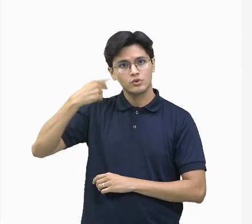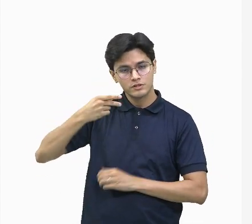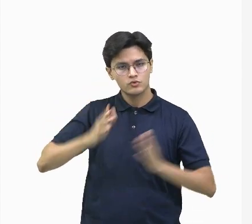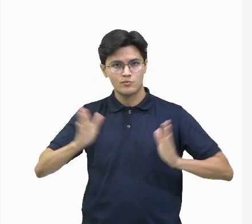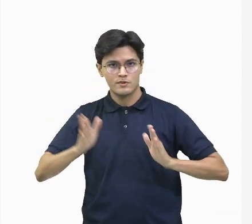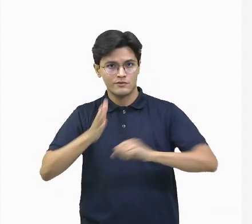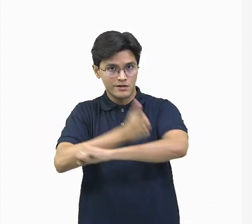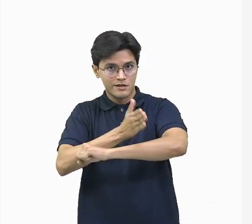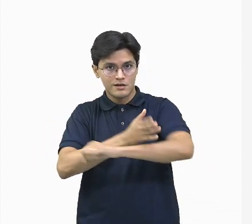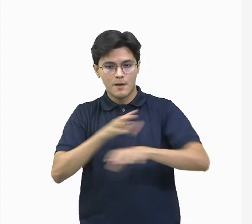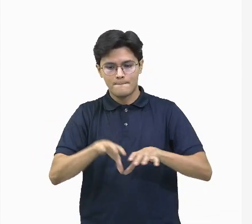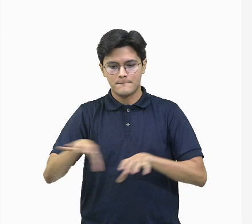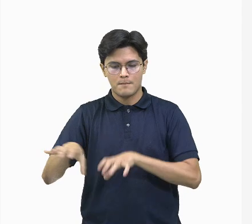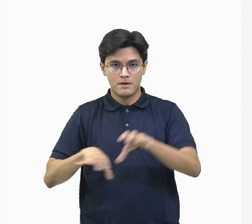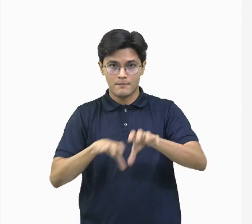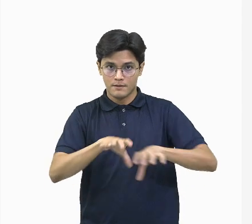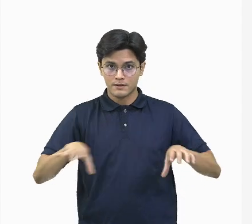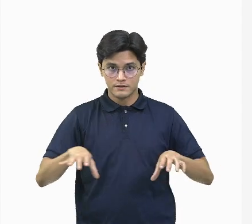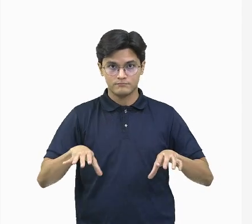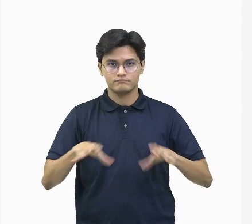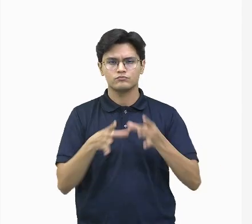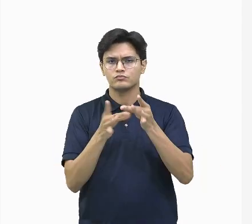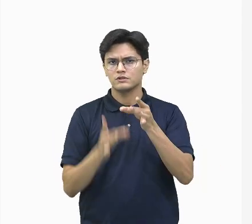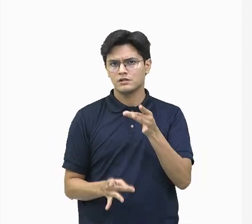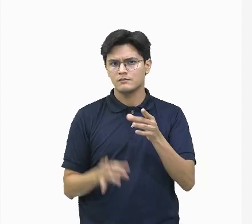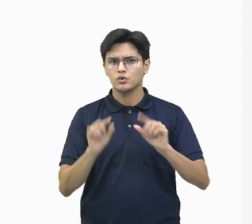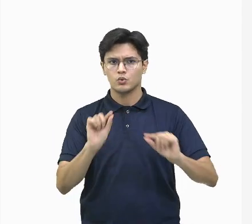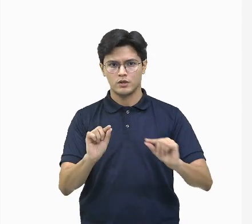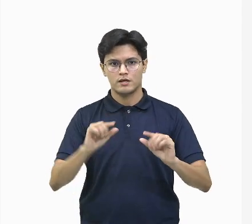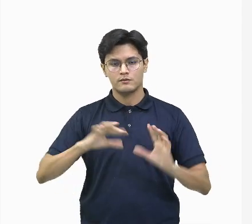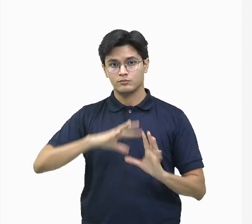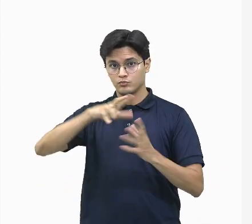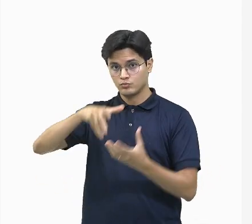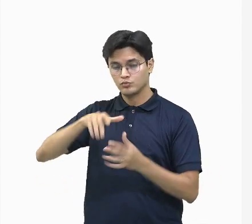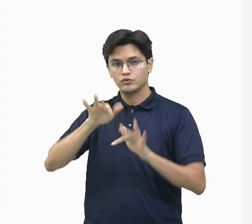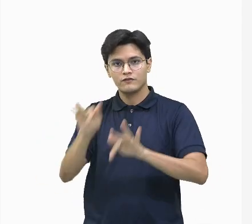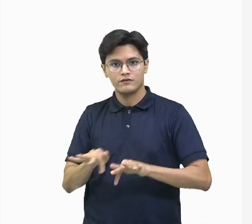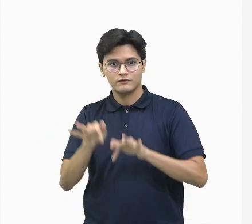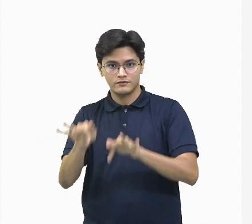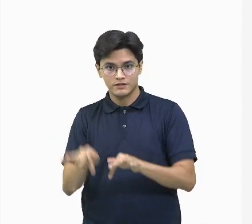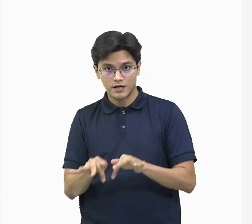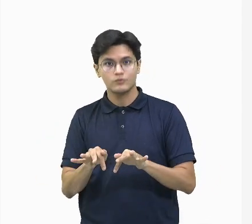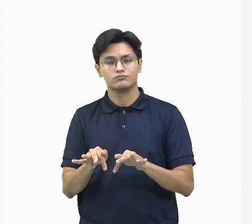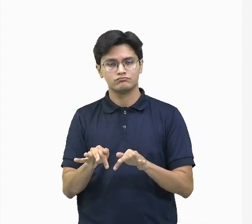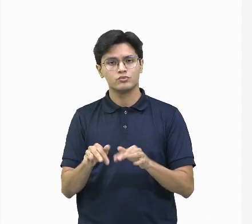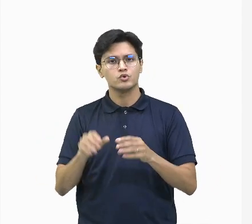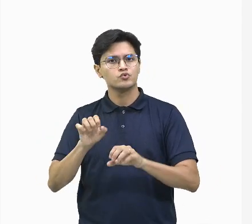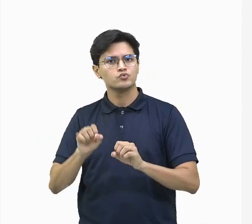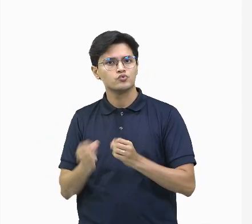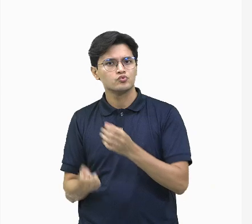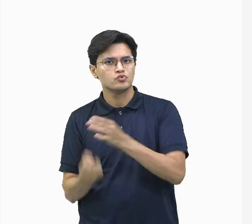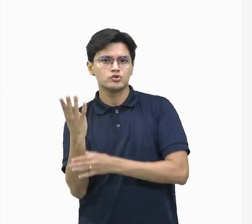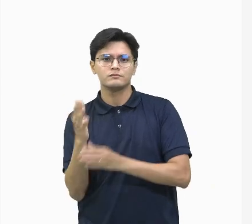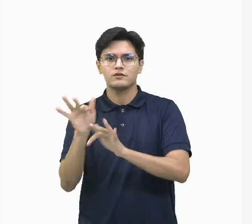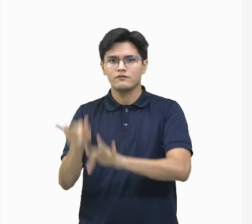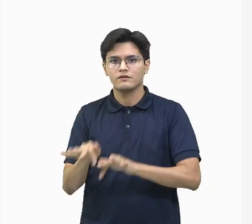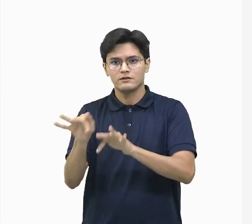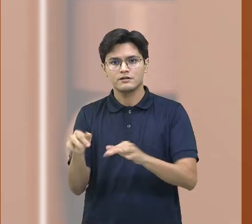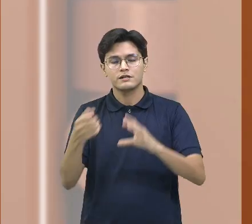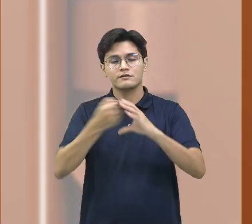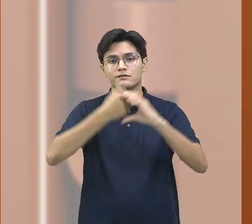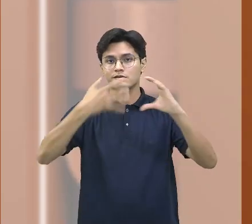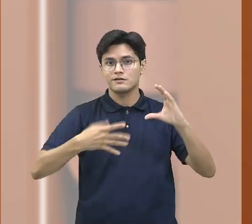nosso detalhamento, nós temos o mundo feudal, origem do feudalismo, características do